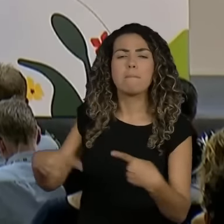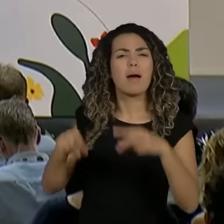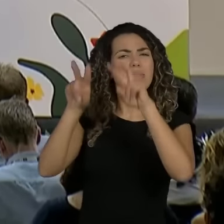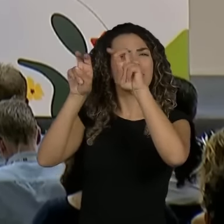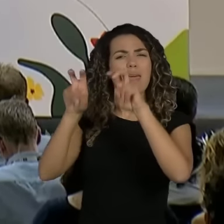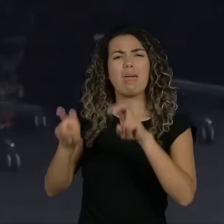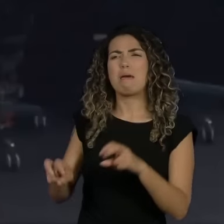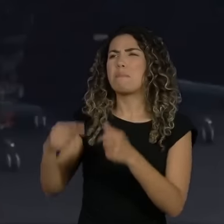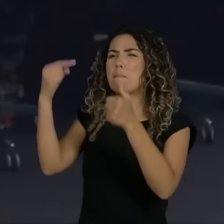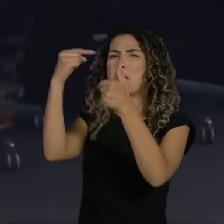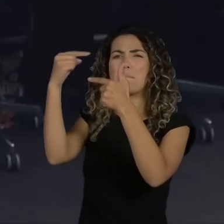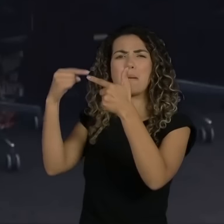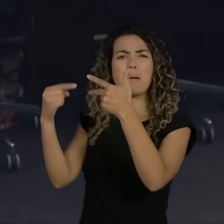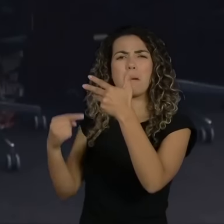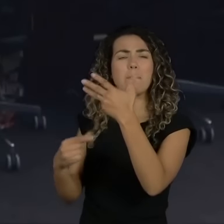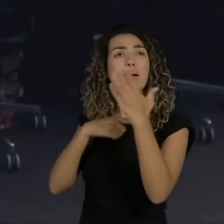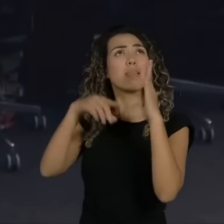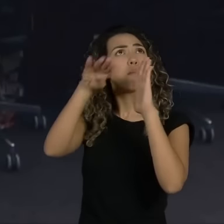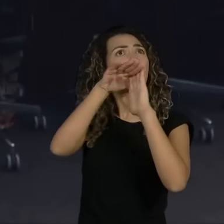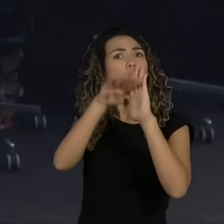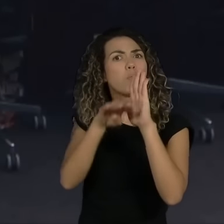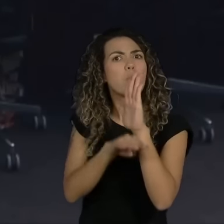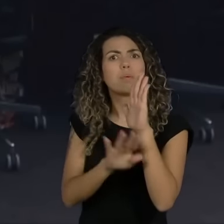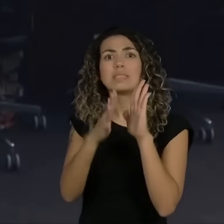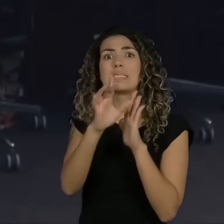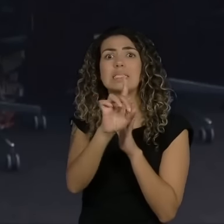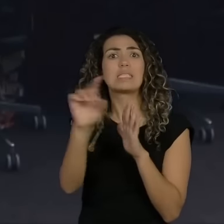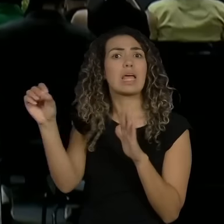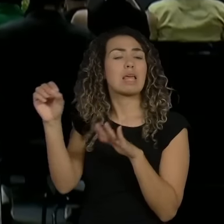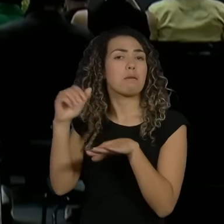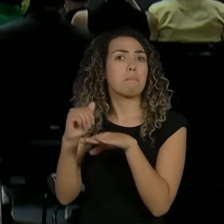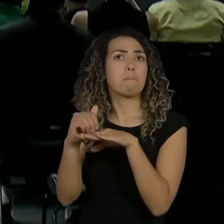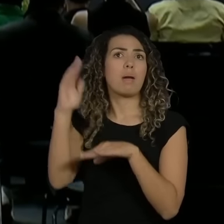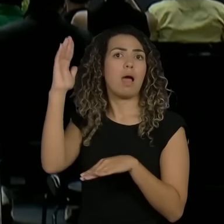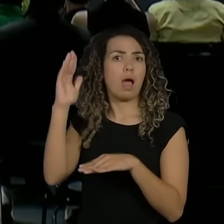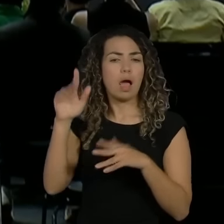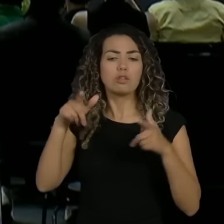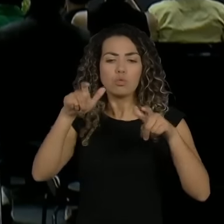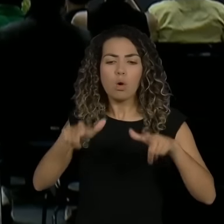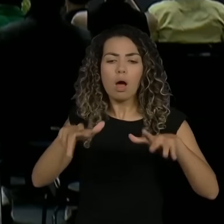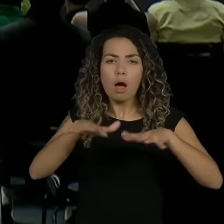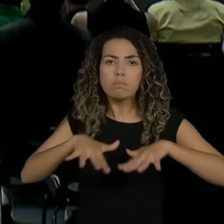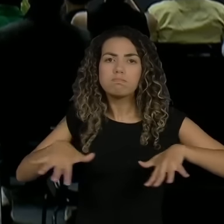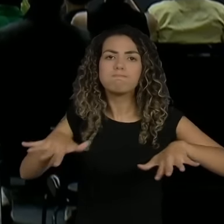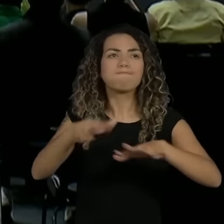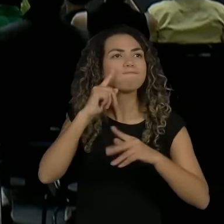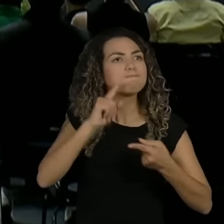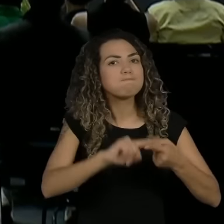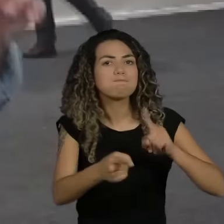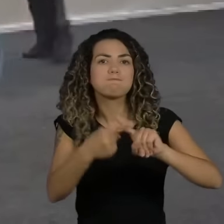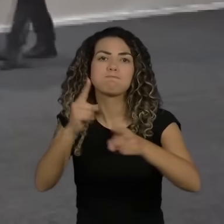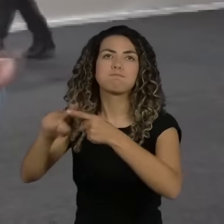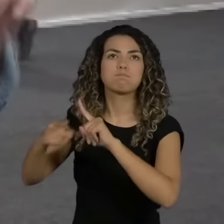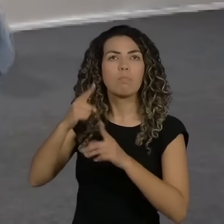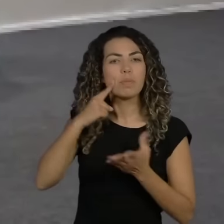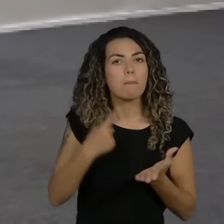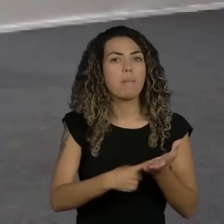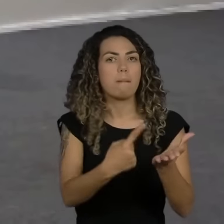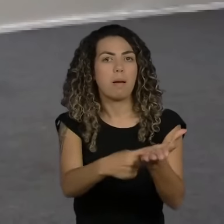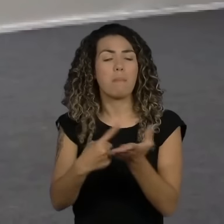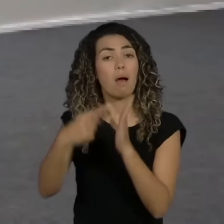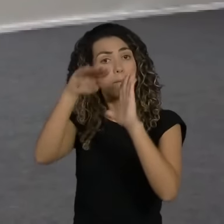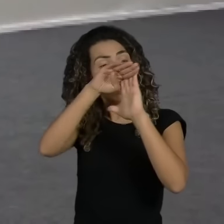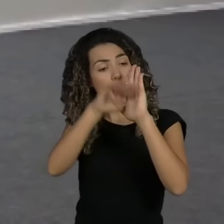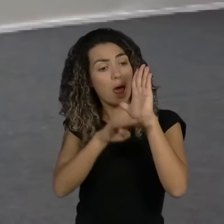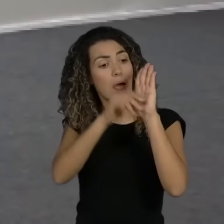muitas agendas, mais de 100 hoje, que estão ali dentro das salas de negociação sendo debatidas. São itens que